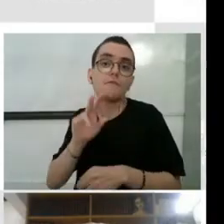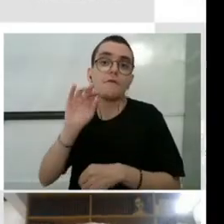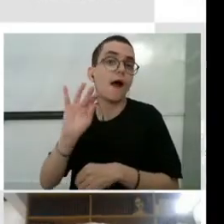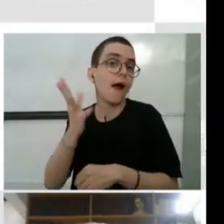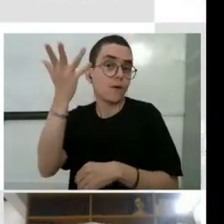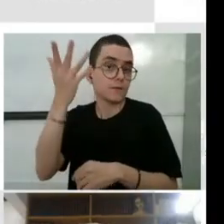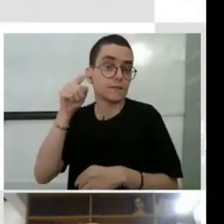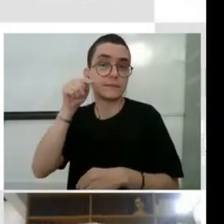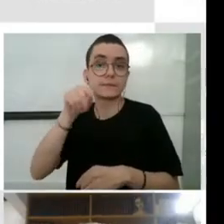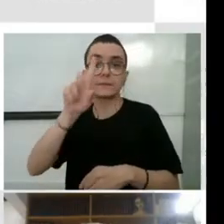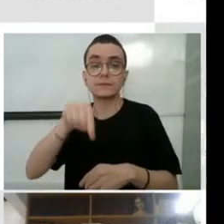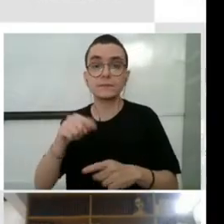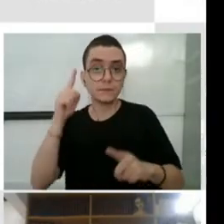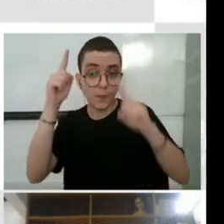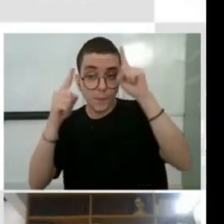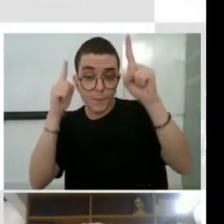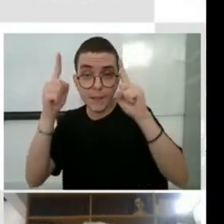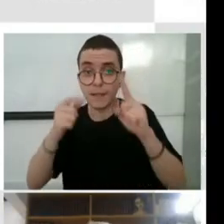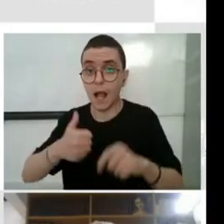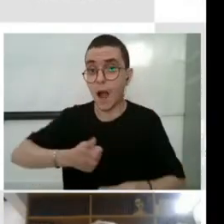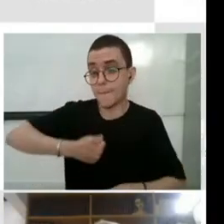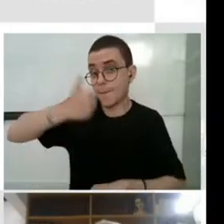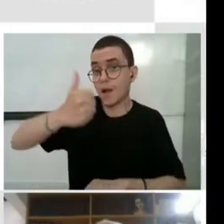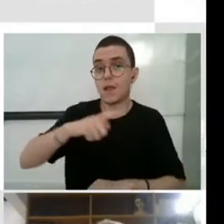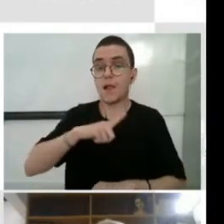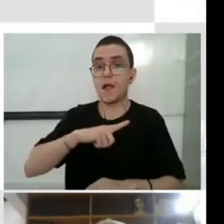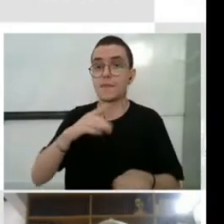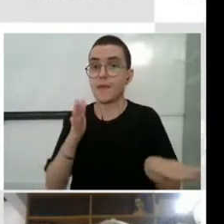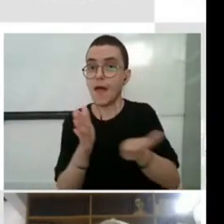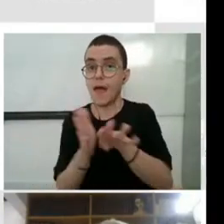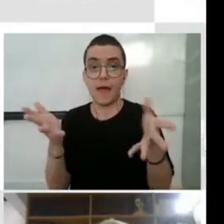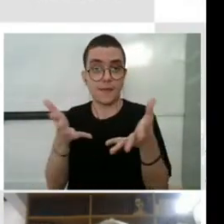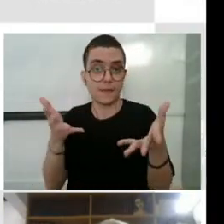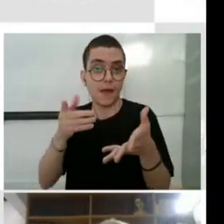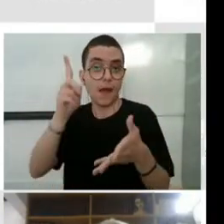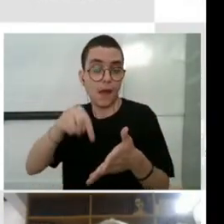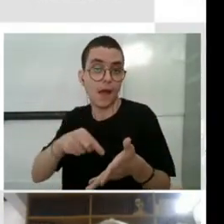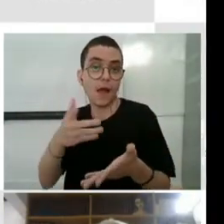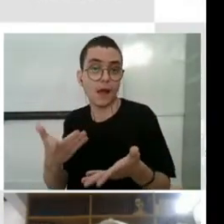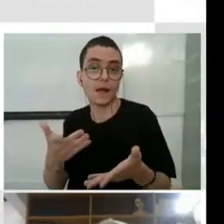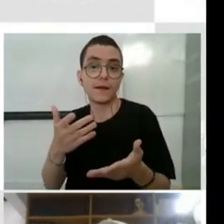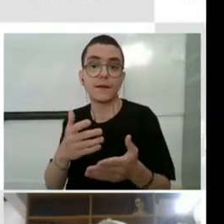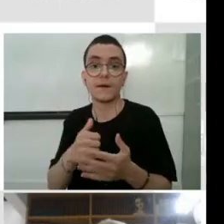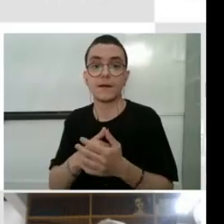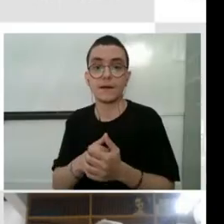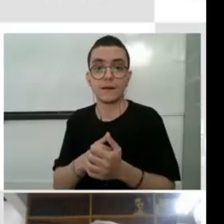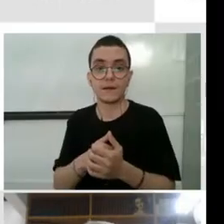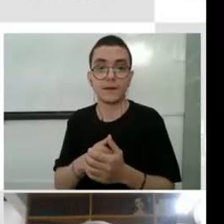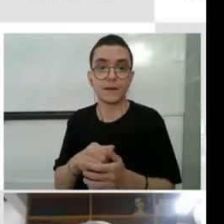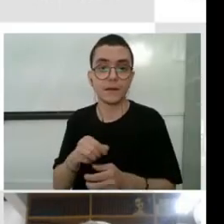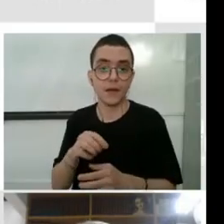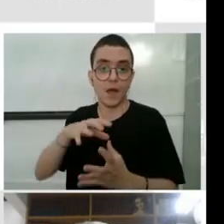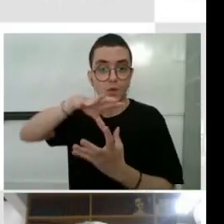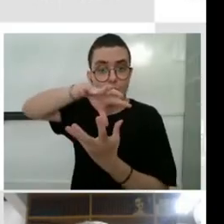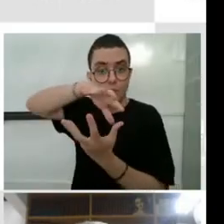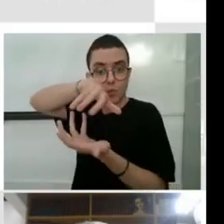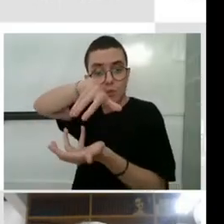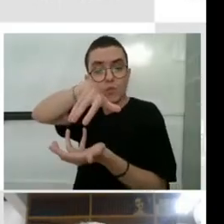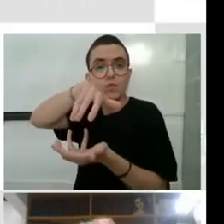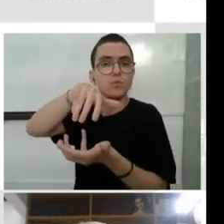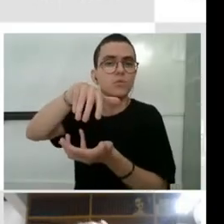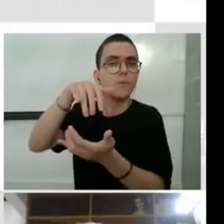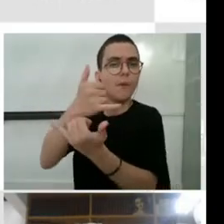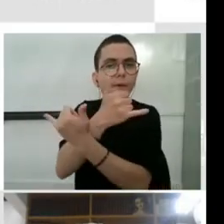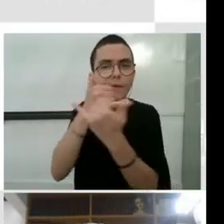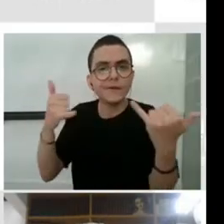nós temos até agora, que é exatamente essa, então, da Agência Internacional de Energia, que foi consignada nesse relatório que eles fazem todos os anos,